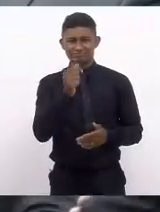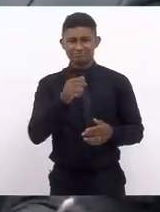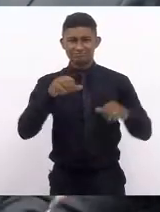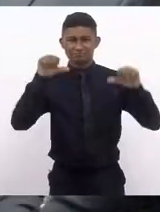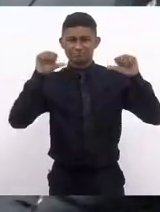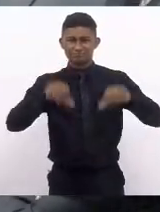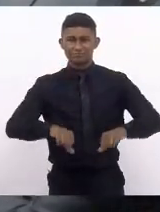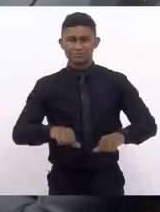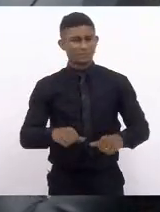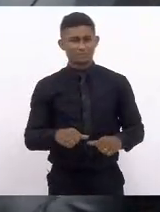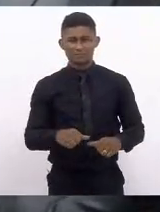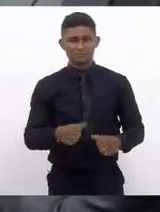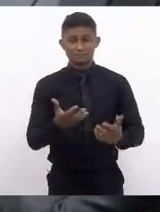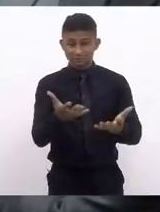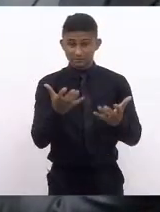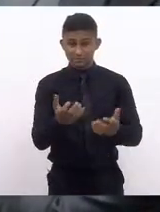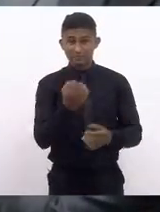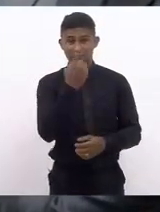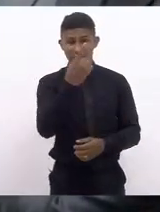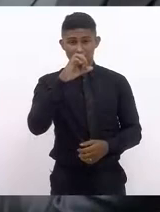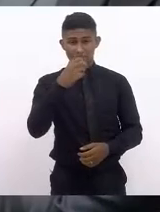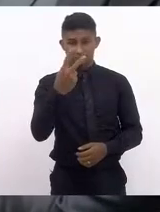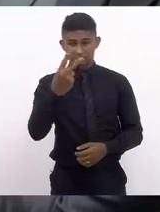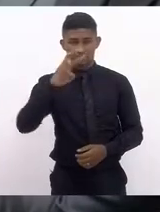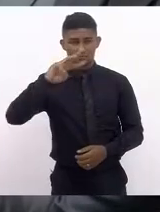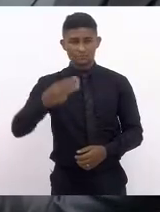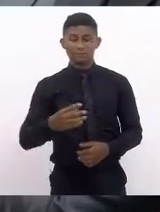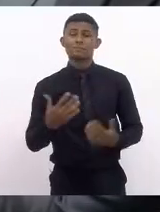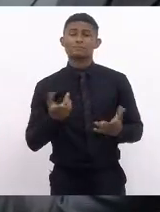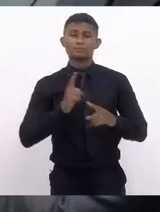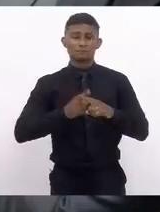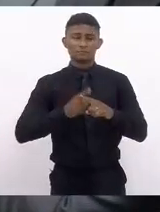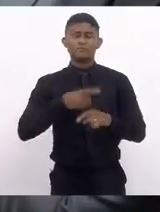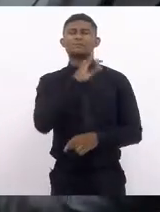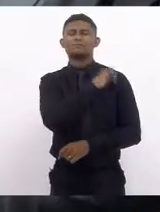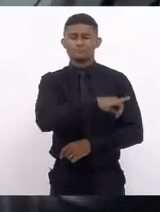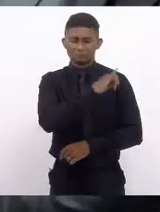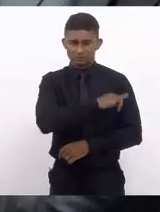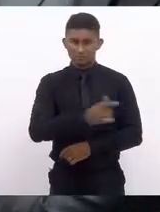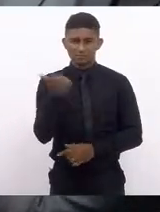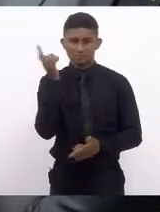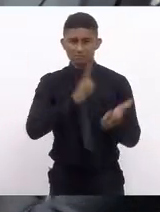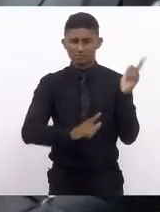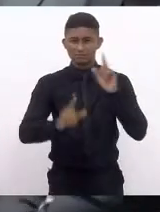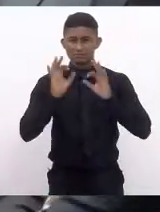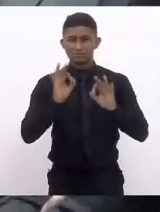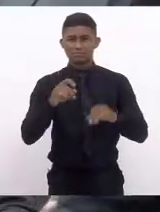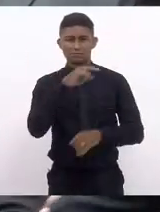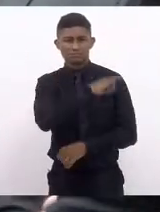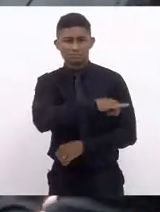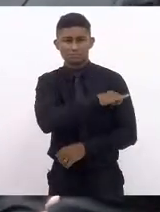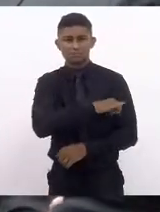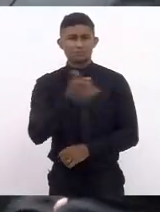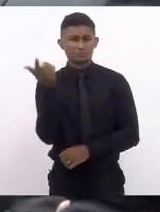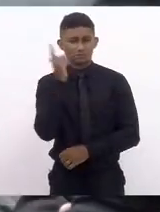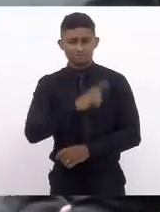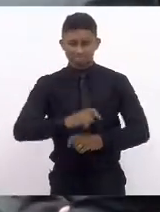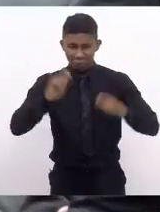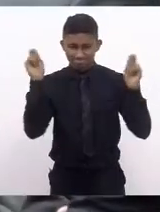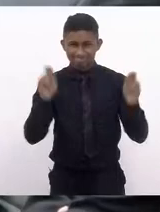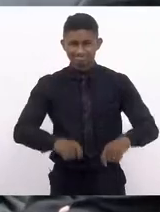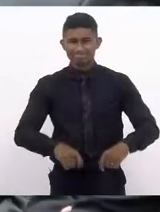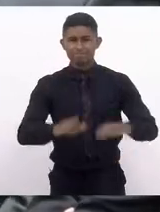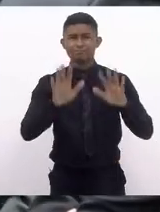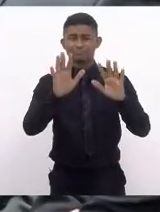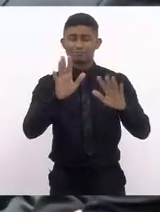tive chegar o 192 porque o Rio de Janeiro Consegue sim ter muito dinheiro aqui para poder chegar até isso mas infelizmente